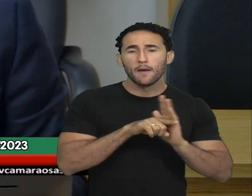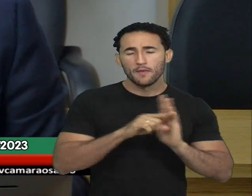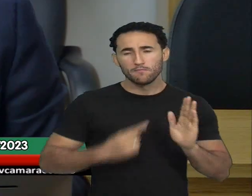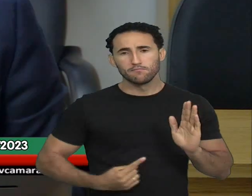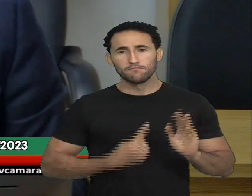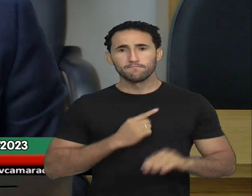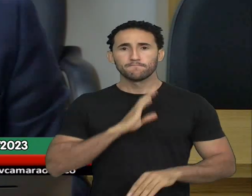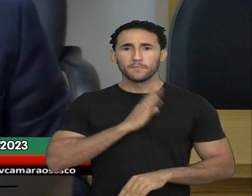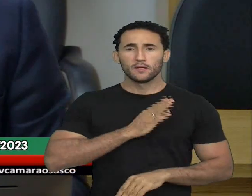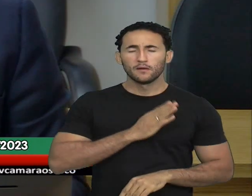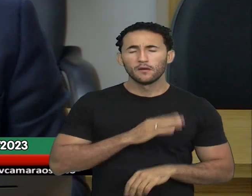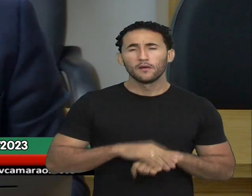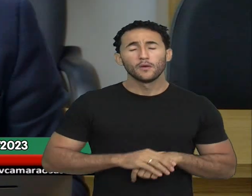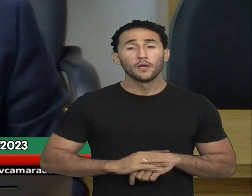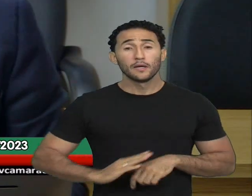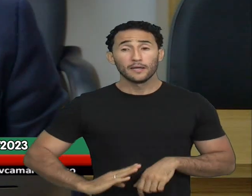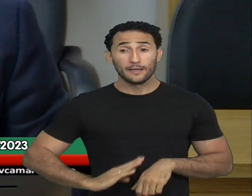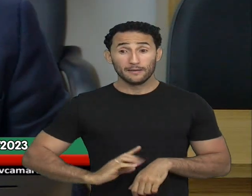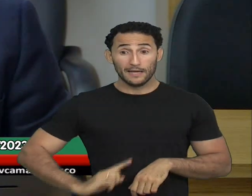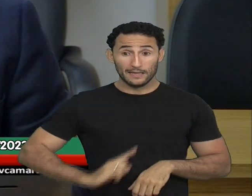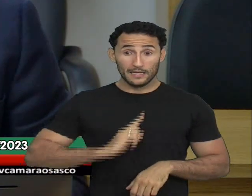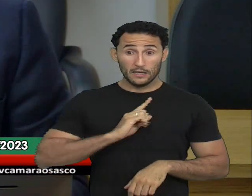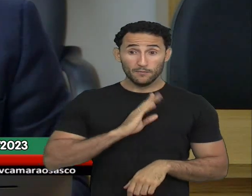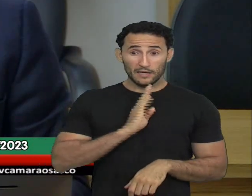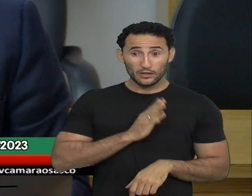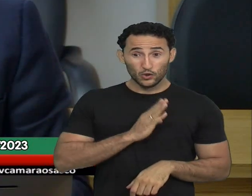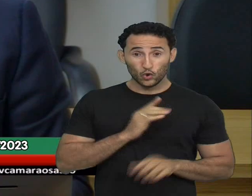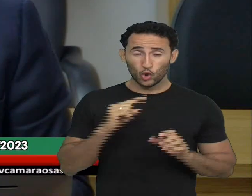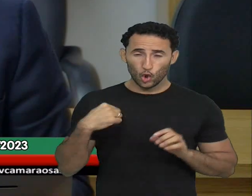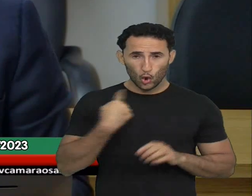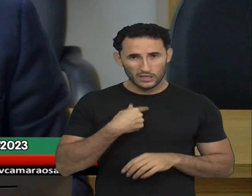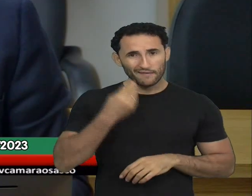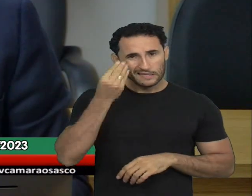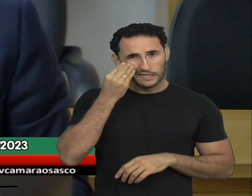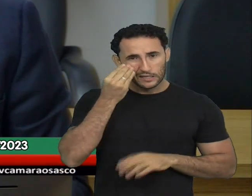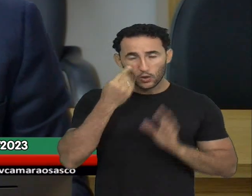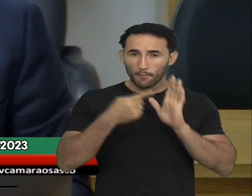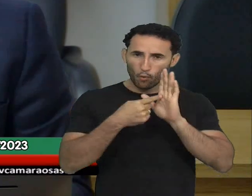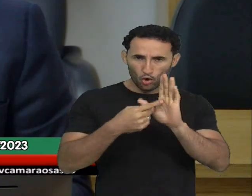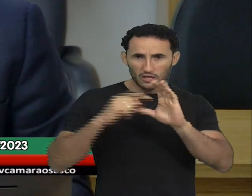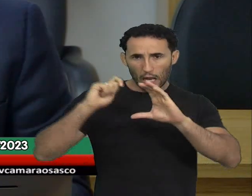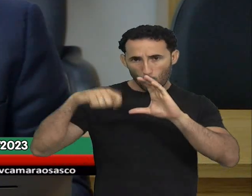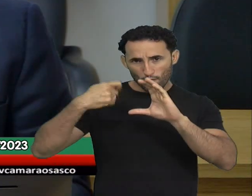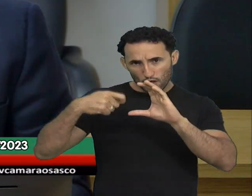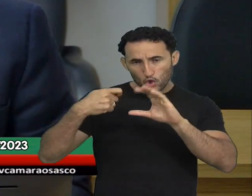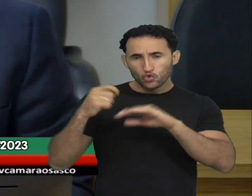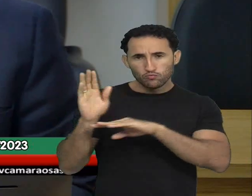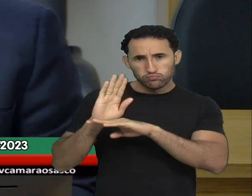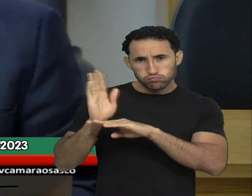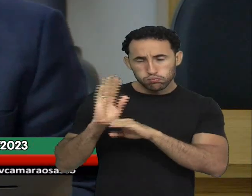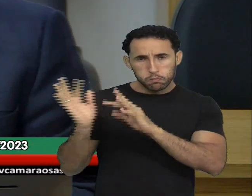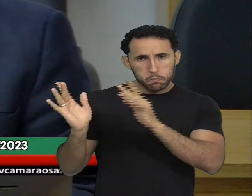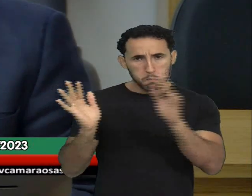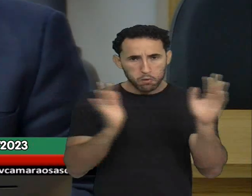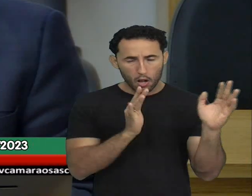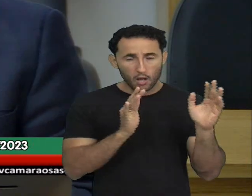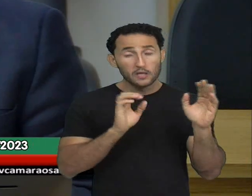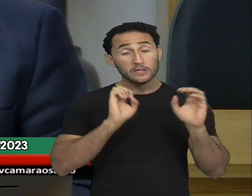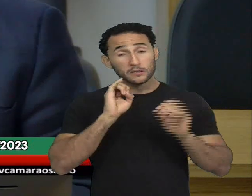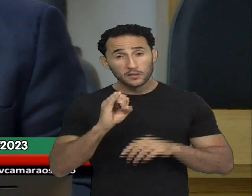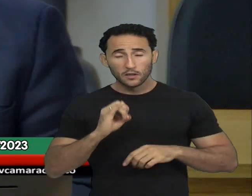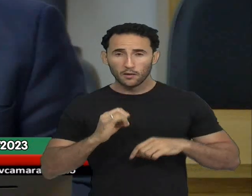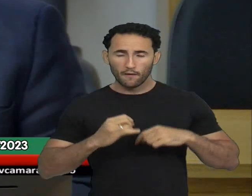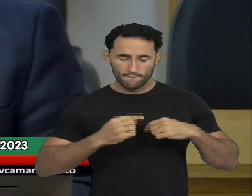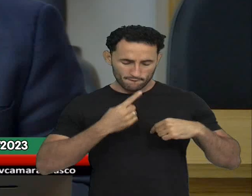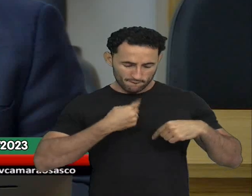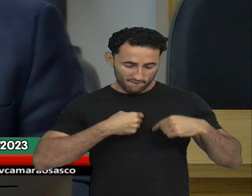O cateterismo cardíaco, que é isso que a gente estava tentando passar, é a cateterização do vaso, ou artéria